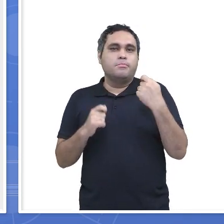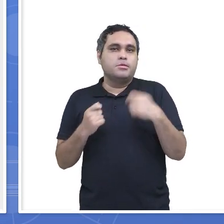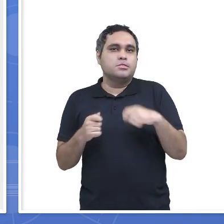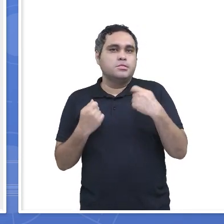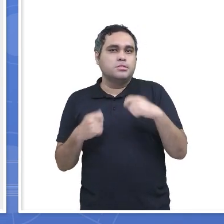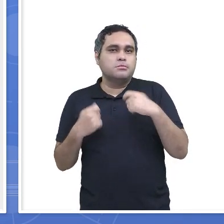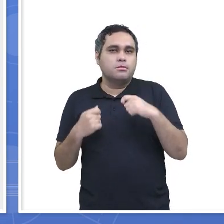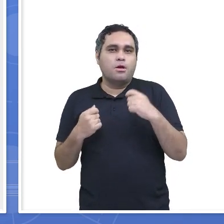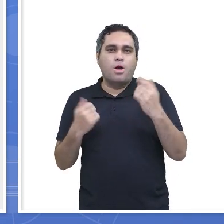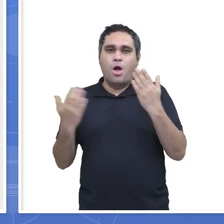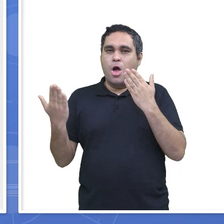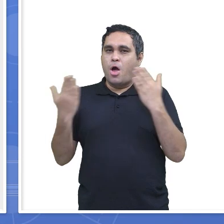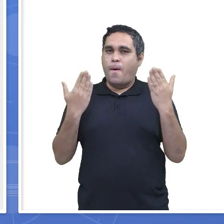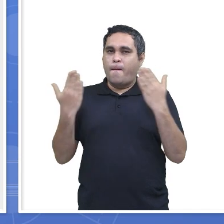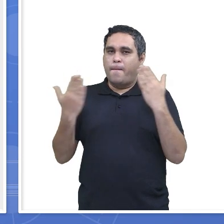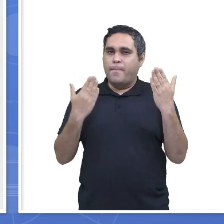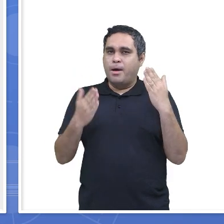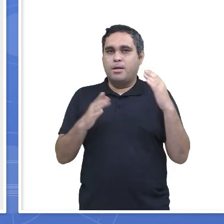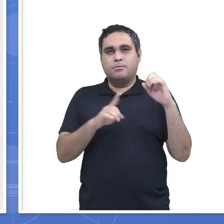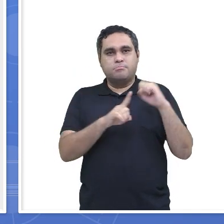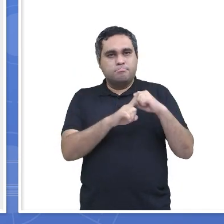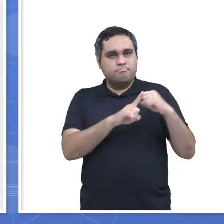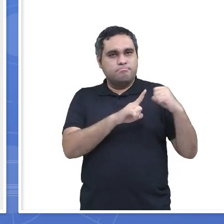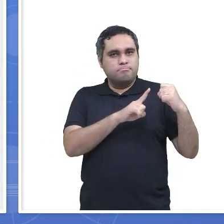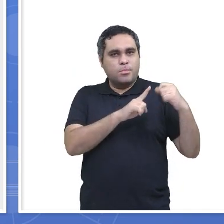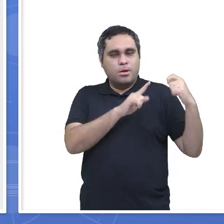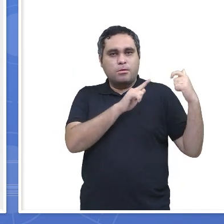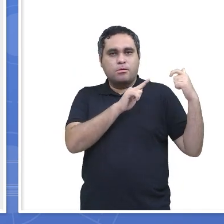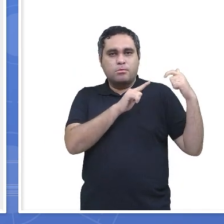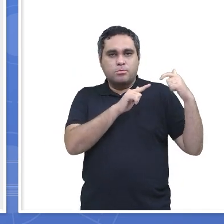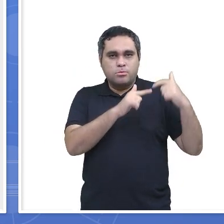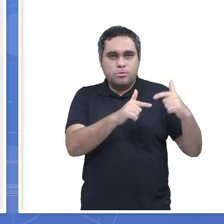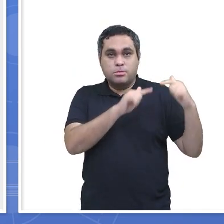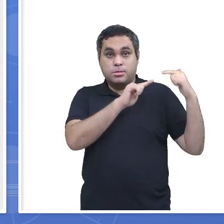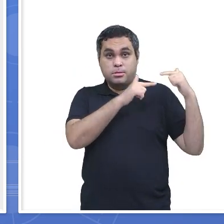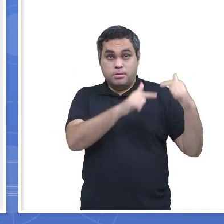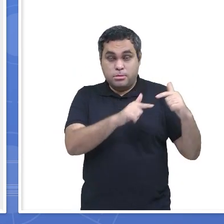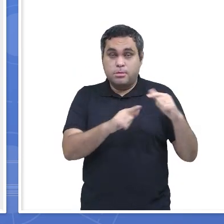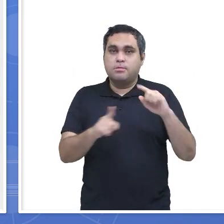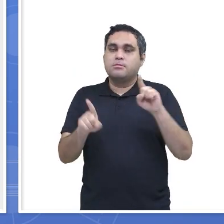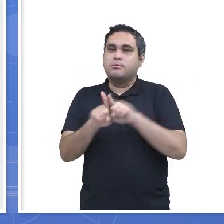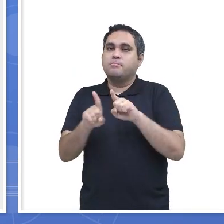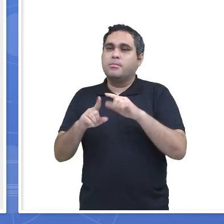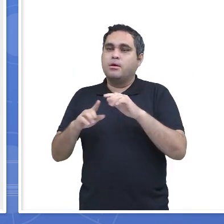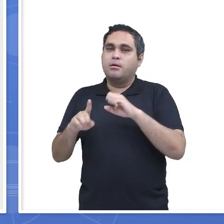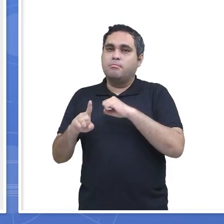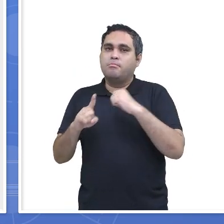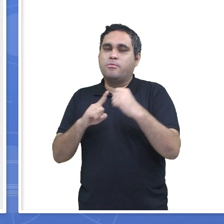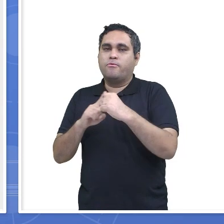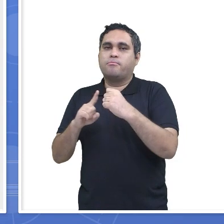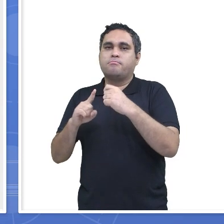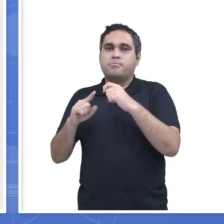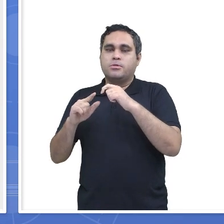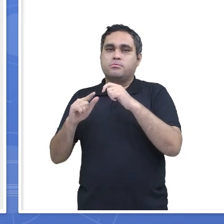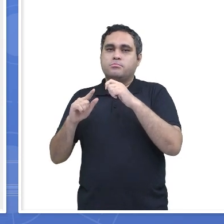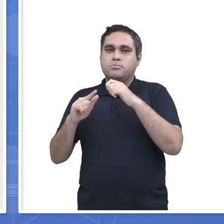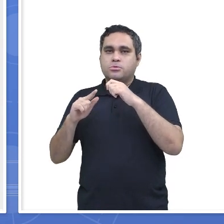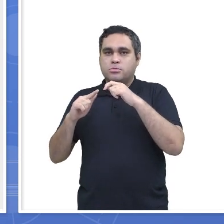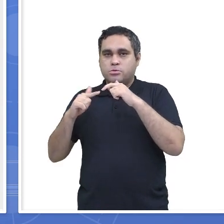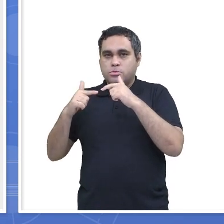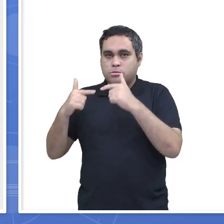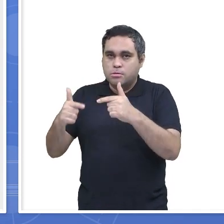de comparação entre os movimentos sociais tradicionais e os movimentos sociais chamados novos movimentos sociais ou os movimentos